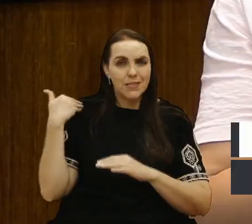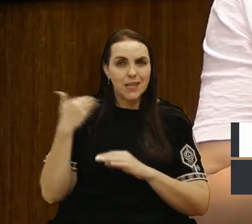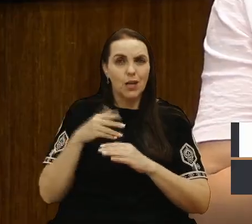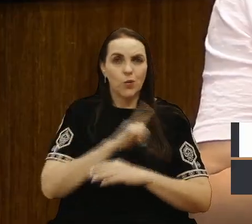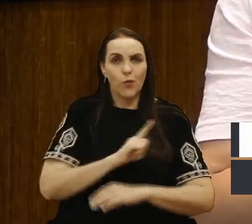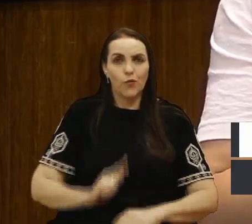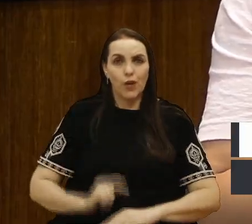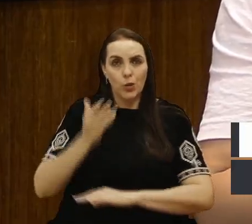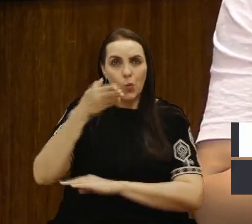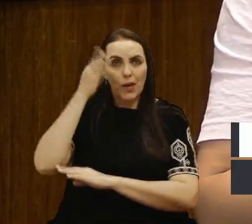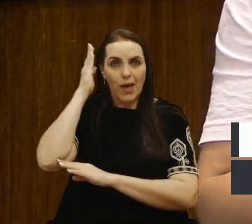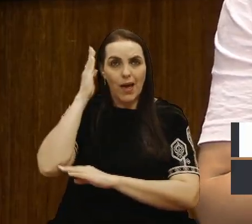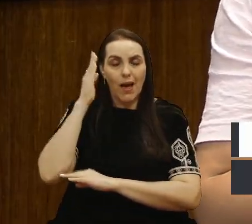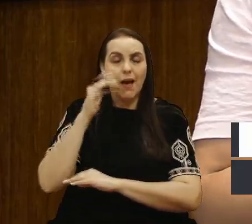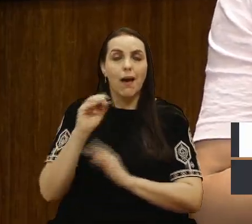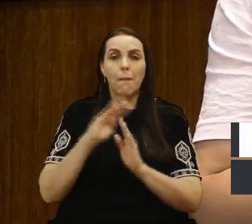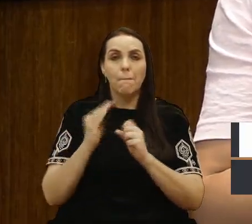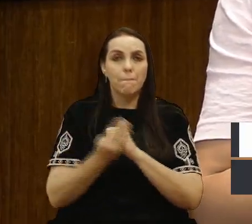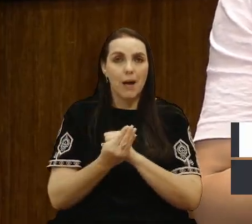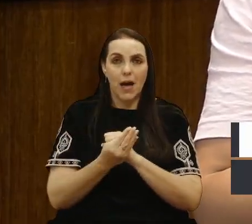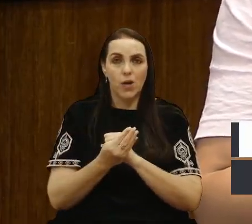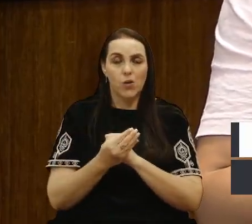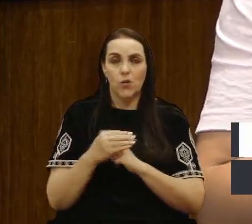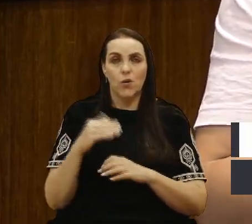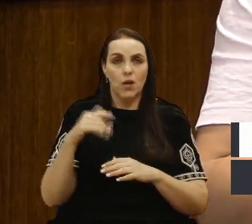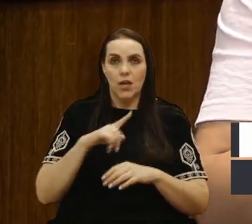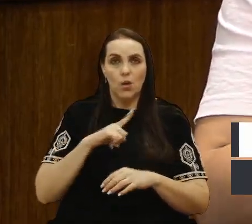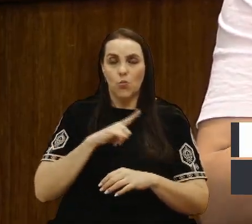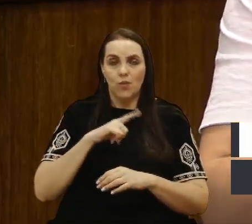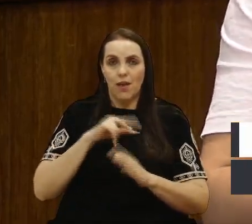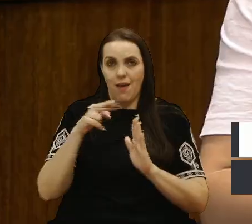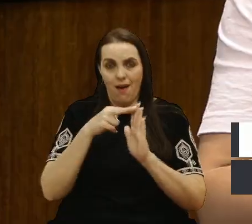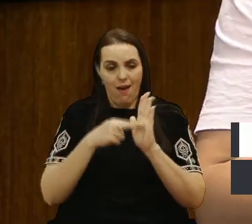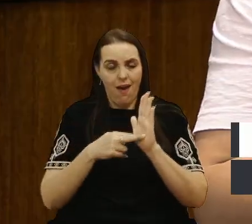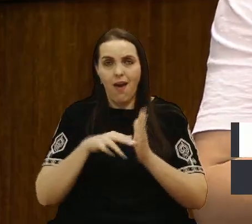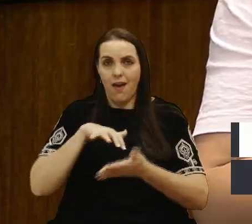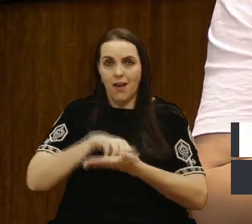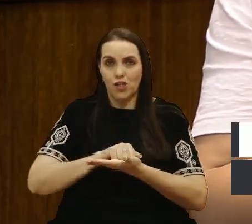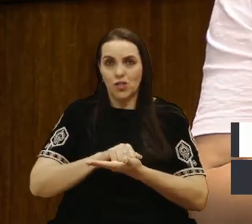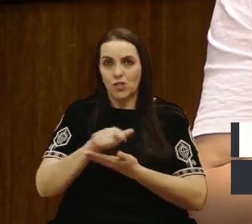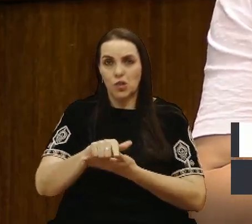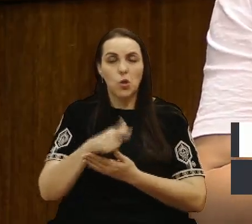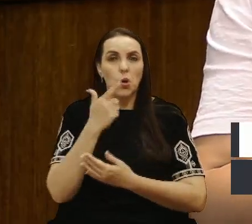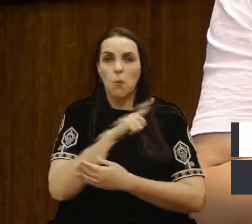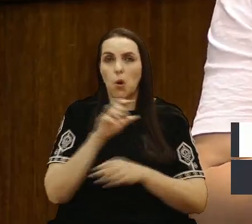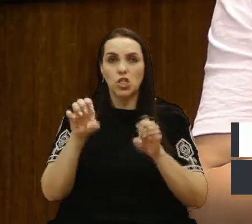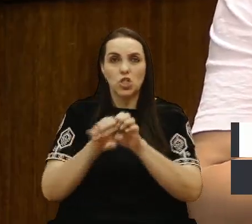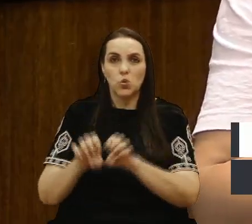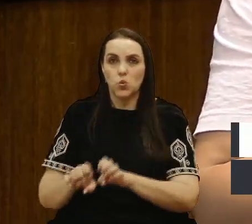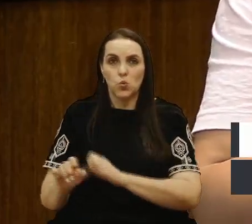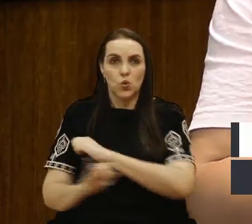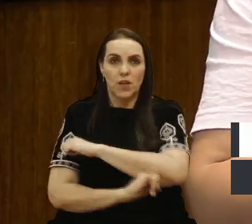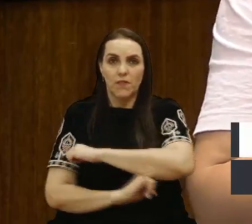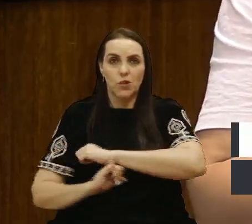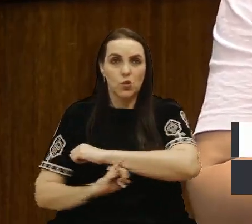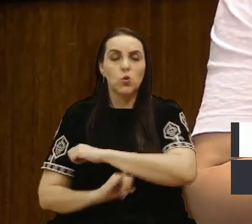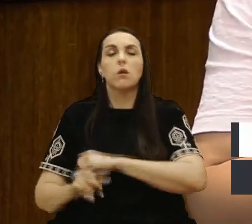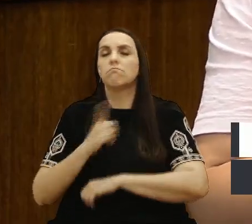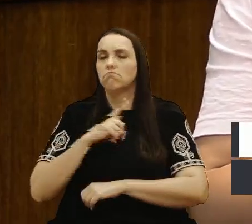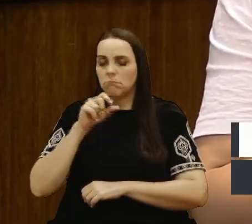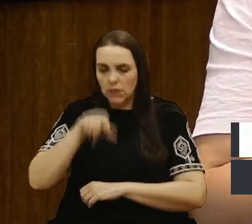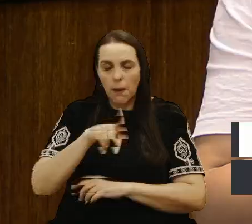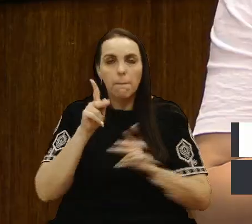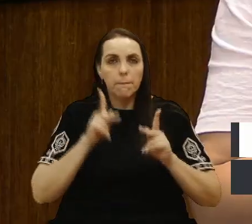o município não pode construir infraestrutura. Isso não diz em lugar nenhum. Onde tem gente que trabalha, que paga imposto, que mora, tem que